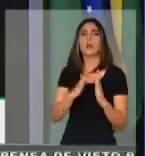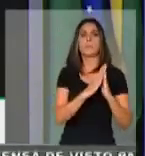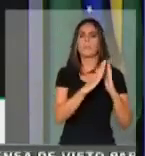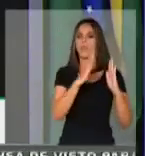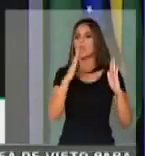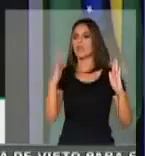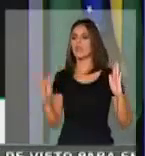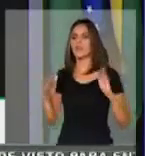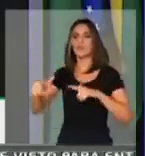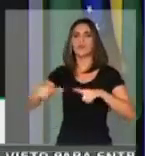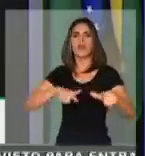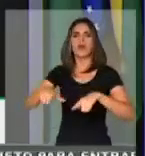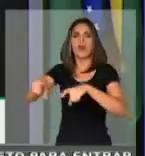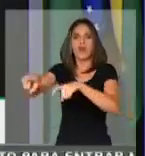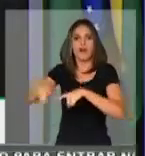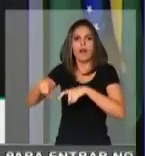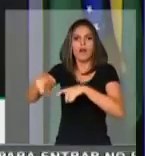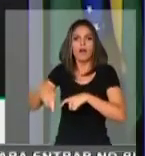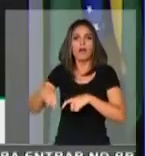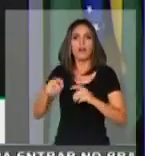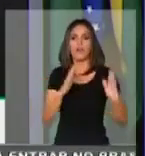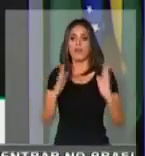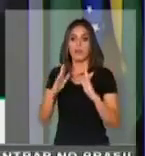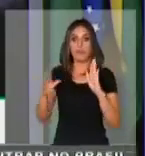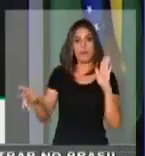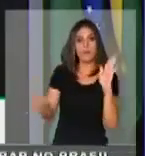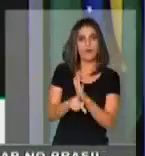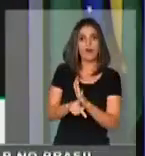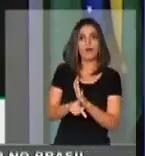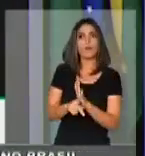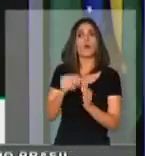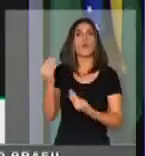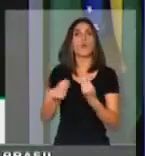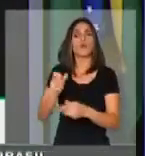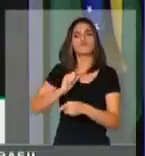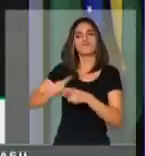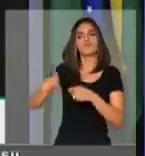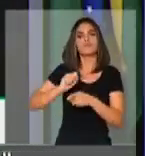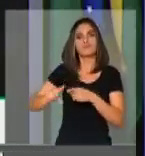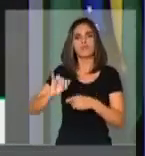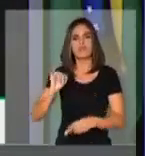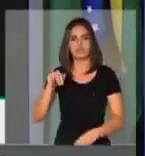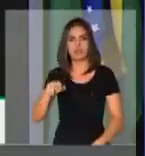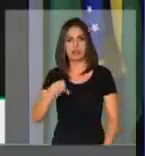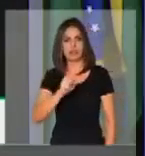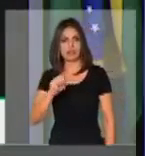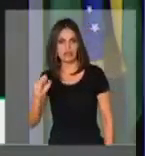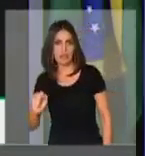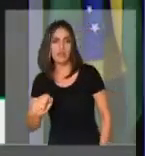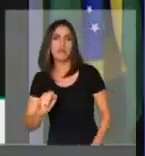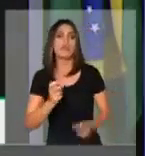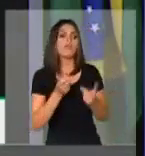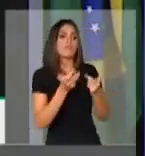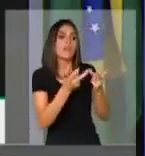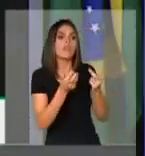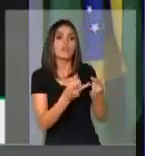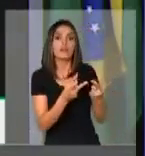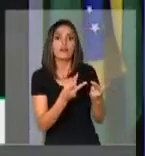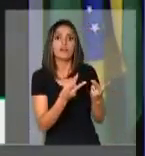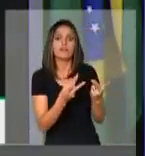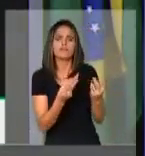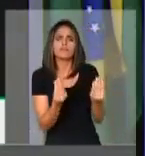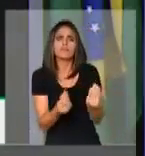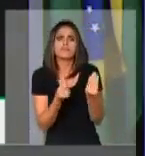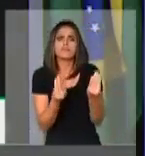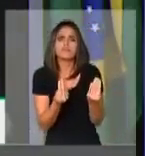período de trabalho rural se efetuado em época própria, com o recolhimento da contribuição previdenciária sobre a venda da produção